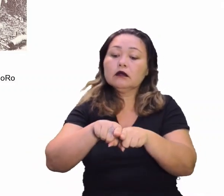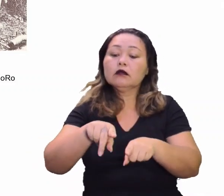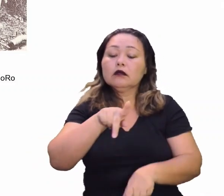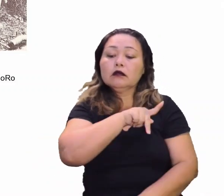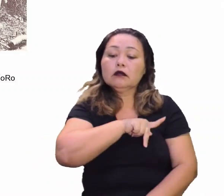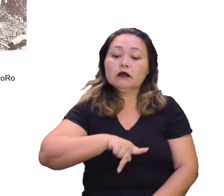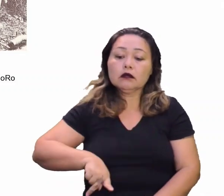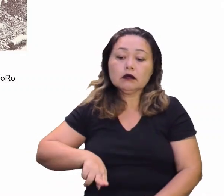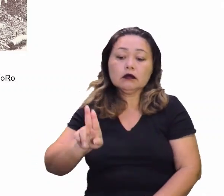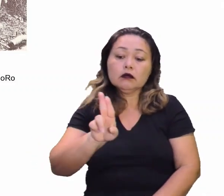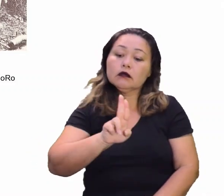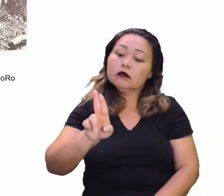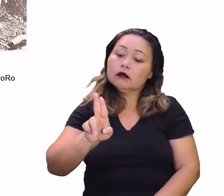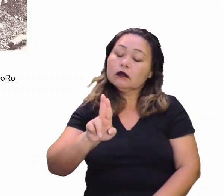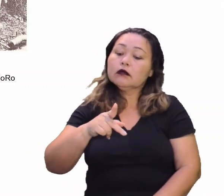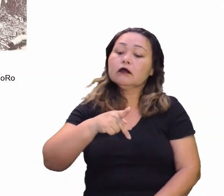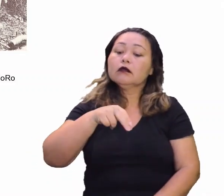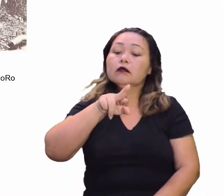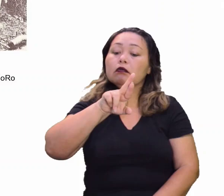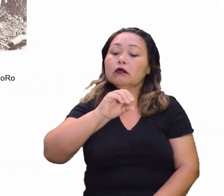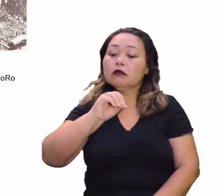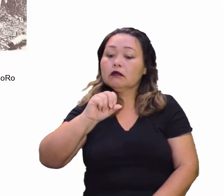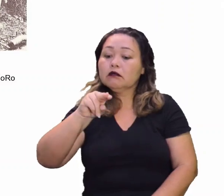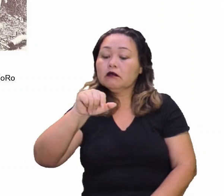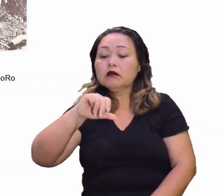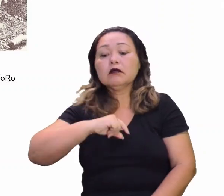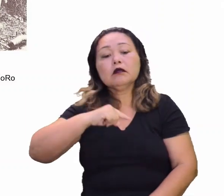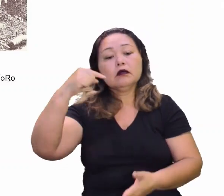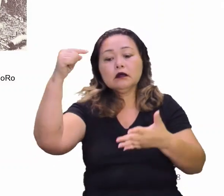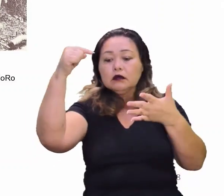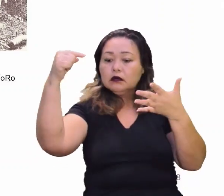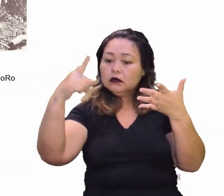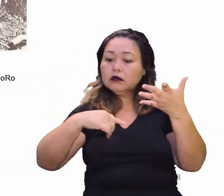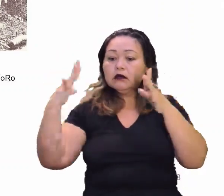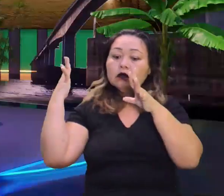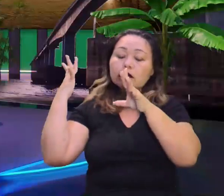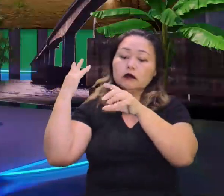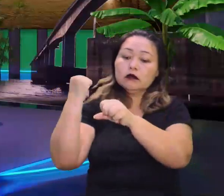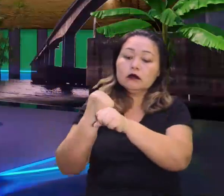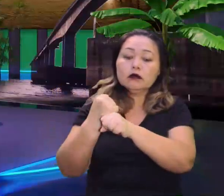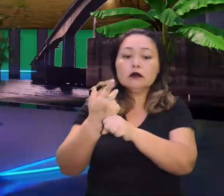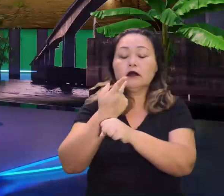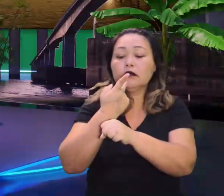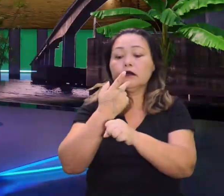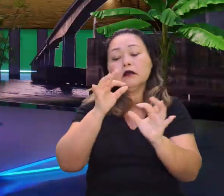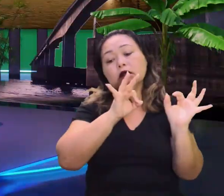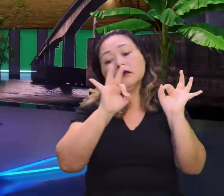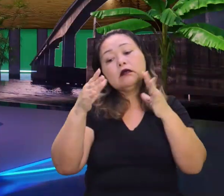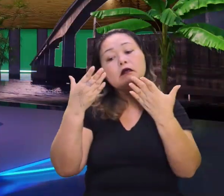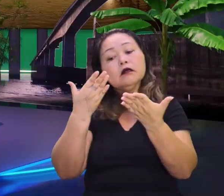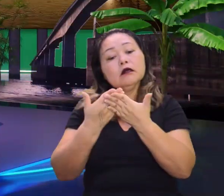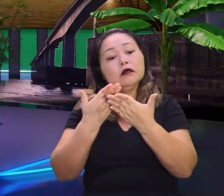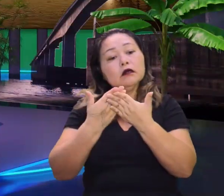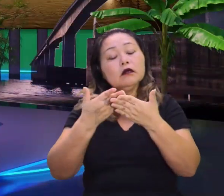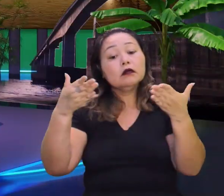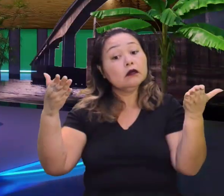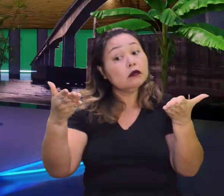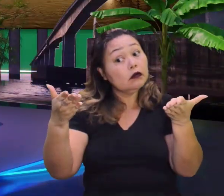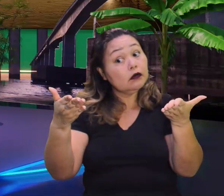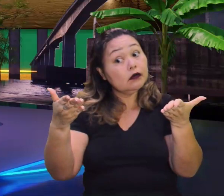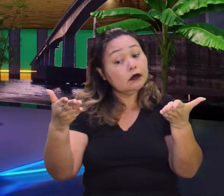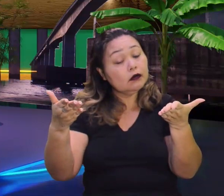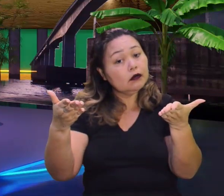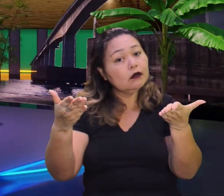isso, Rogério? Exato. Então, foram os principais pontos revisados, né, professor Jorge, do que comentamos aí durante a aula. E